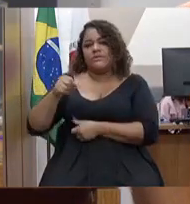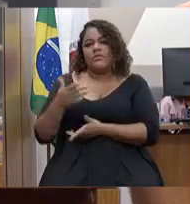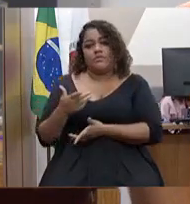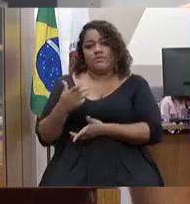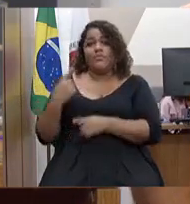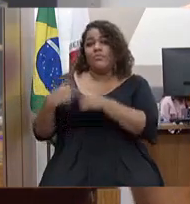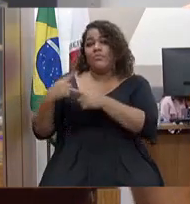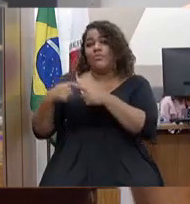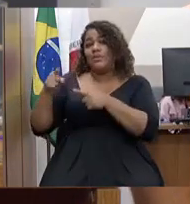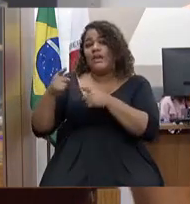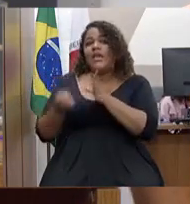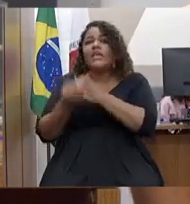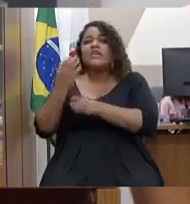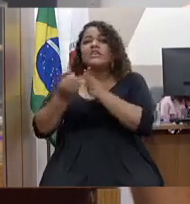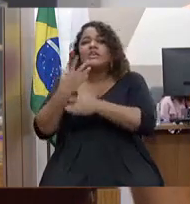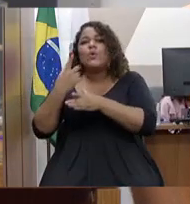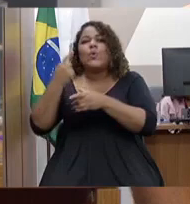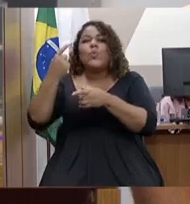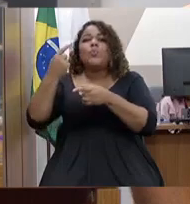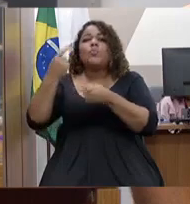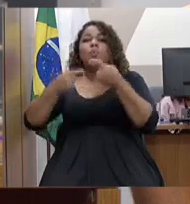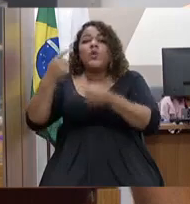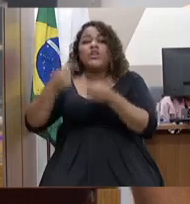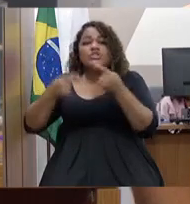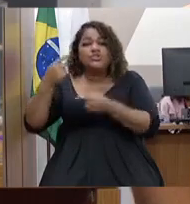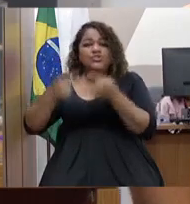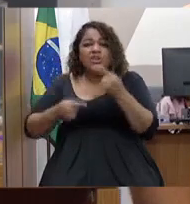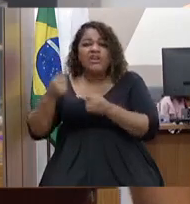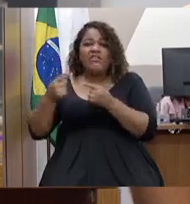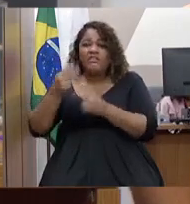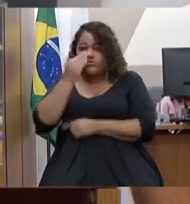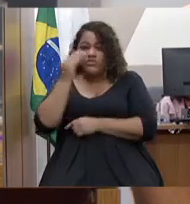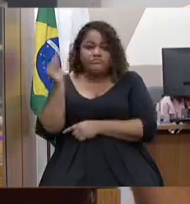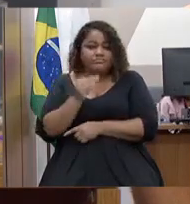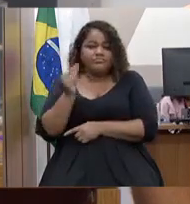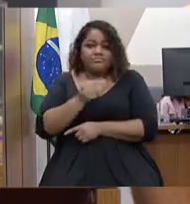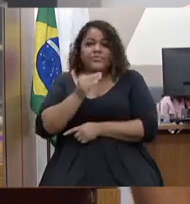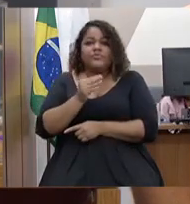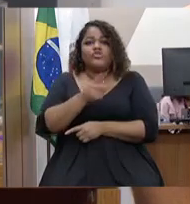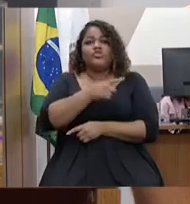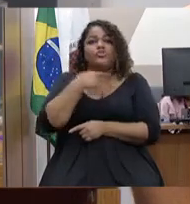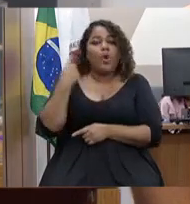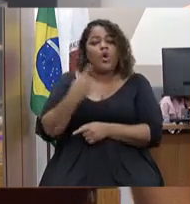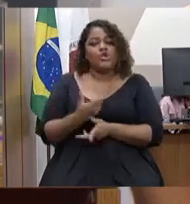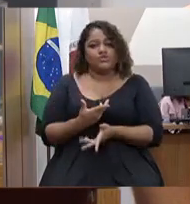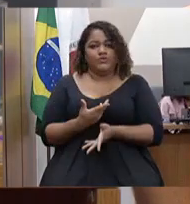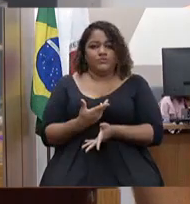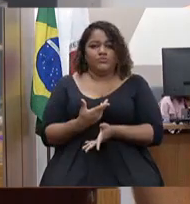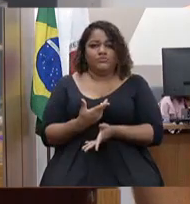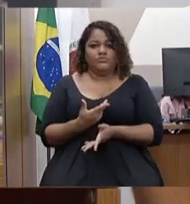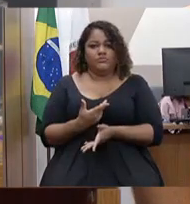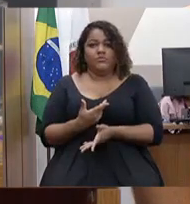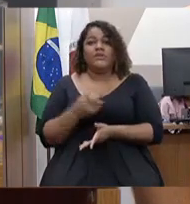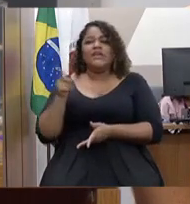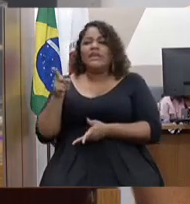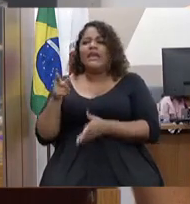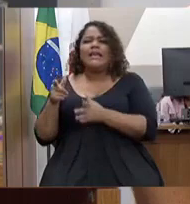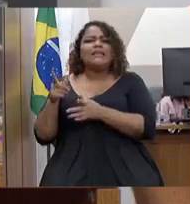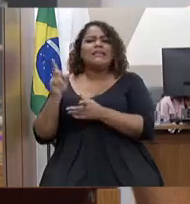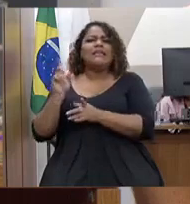enquanto ocorria a necessidade dos trabalhadores estarem preservando a sua vida